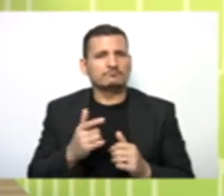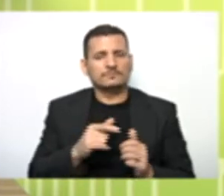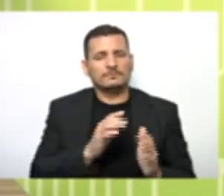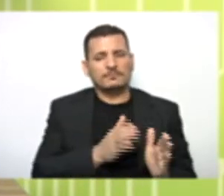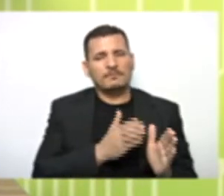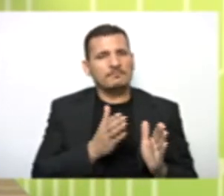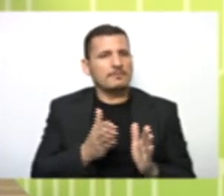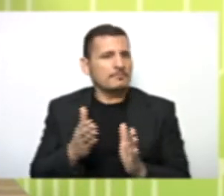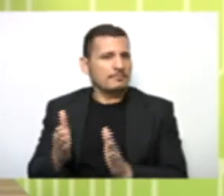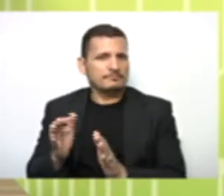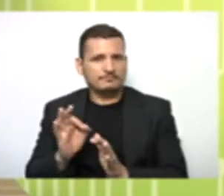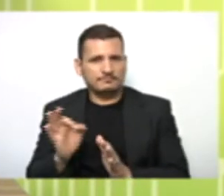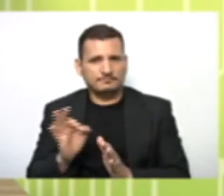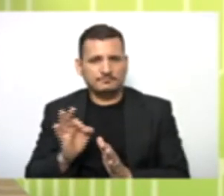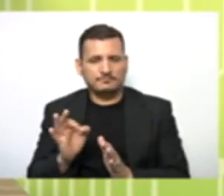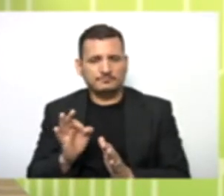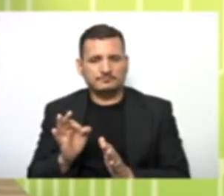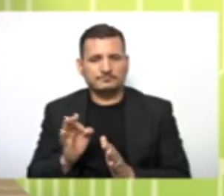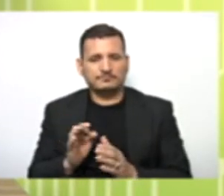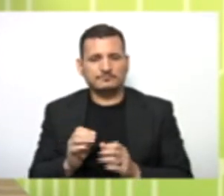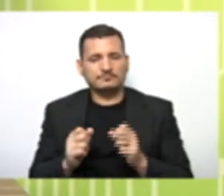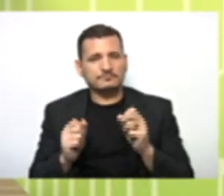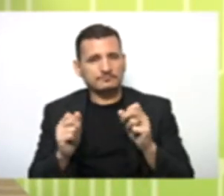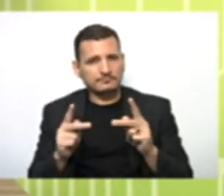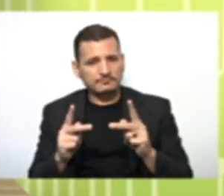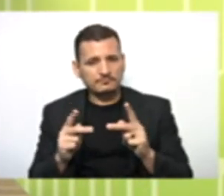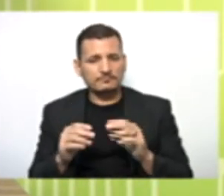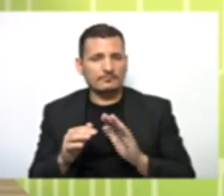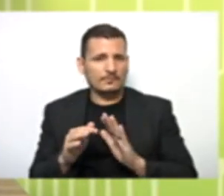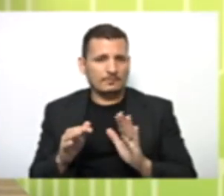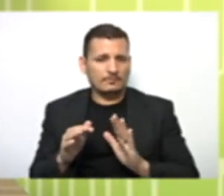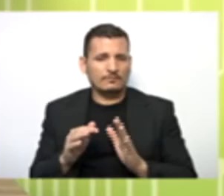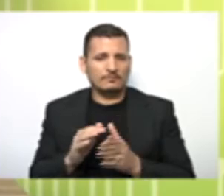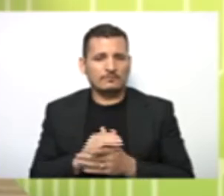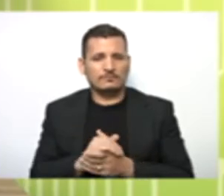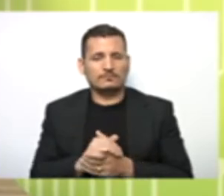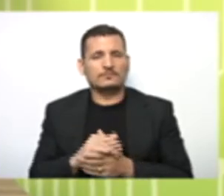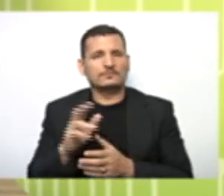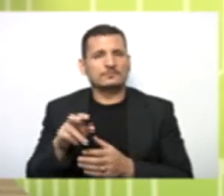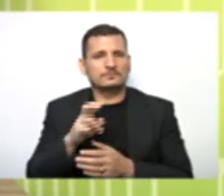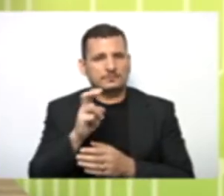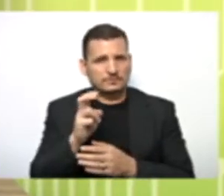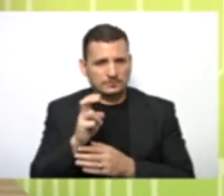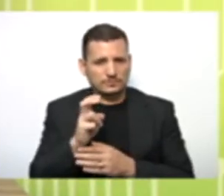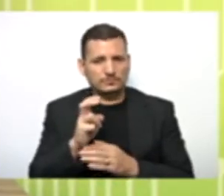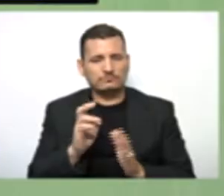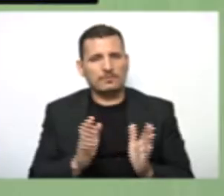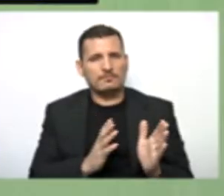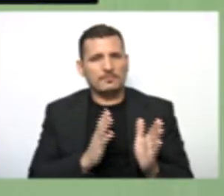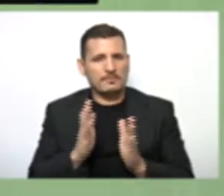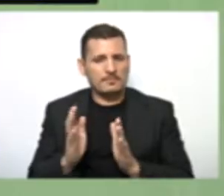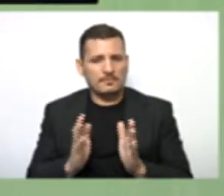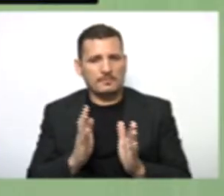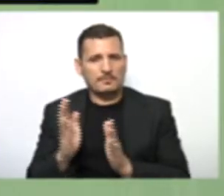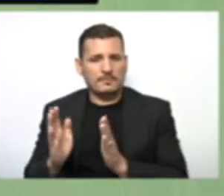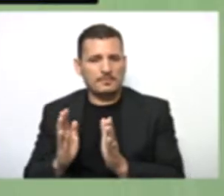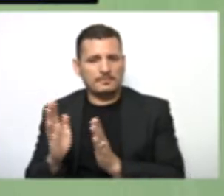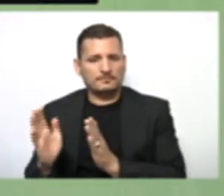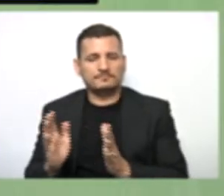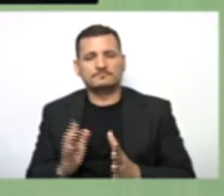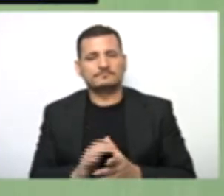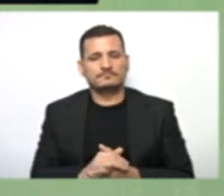etapas de finalização, ok? Então, esses são os nossos cinco estados. Vamos só na tela para rever